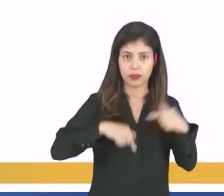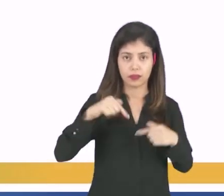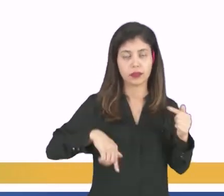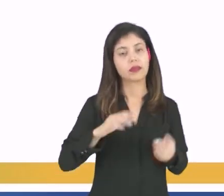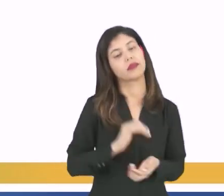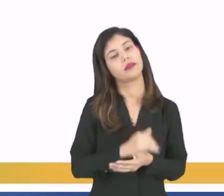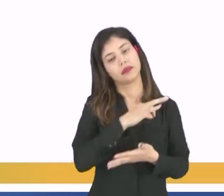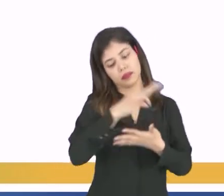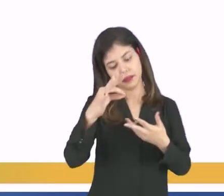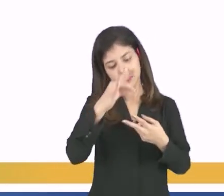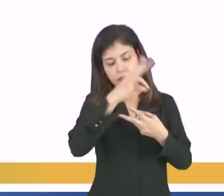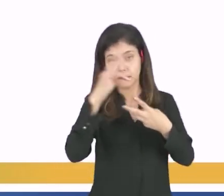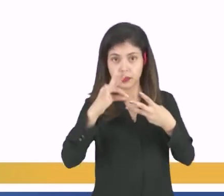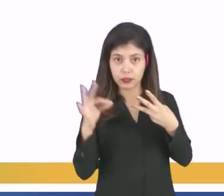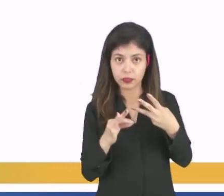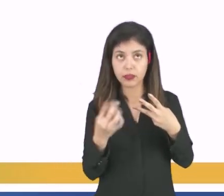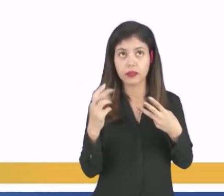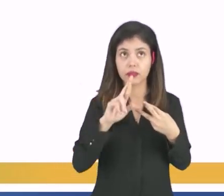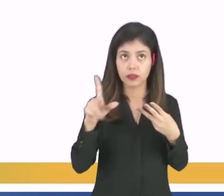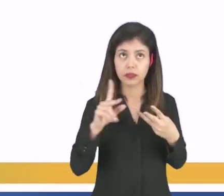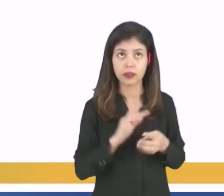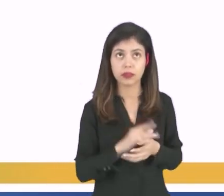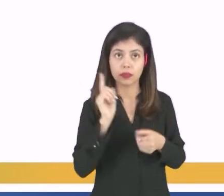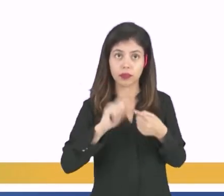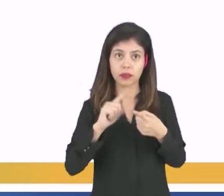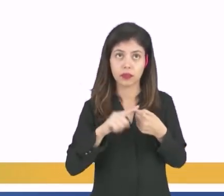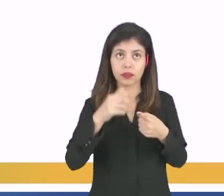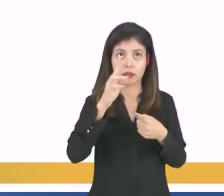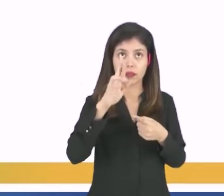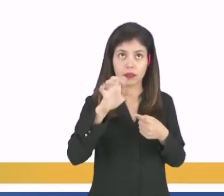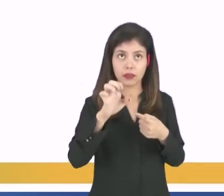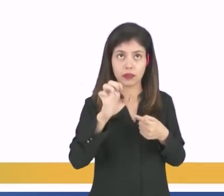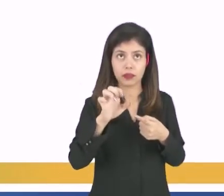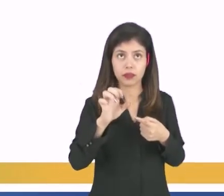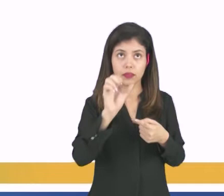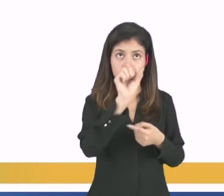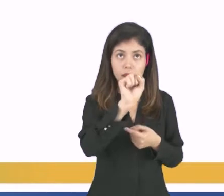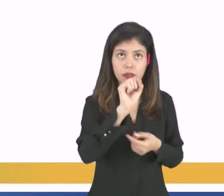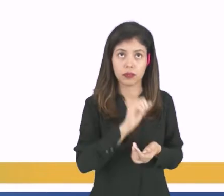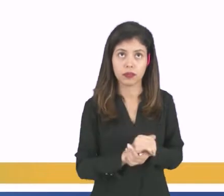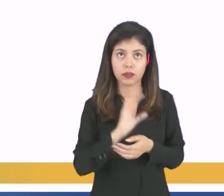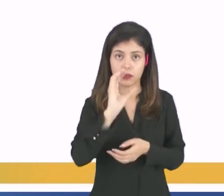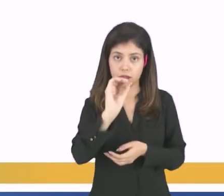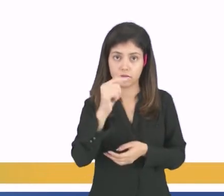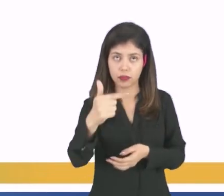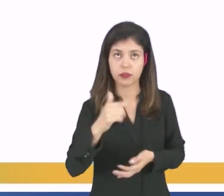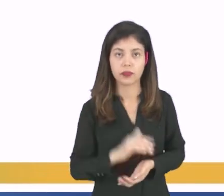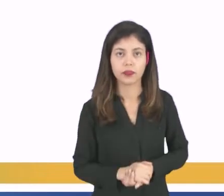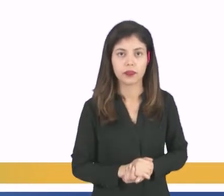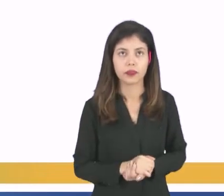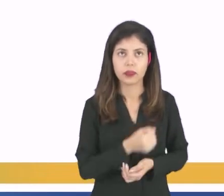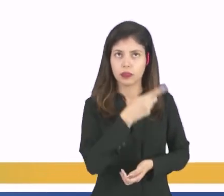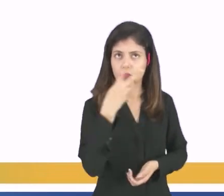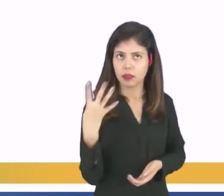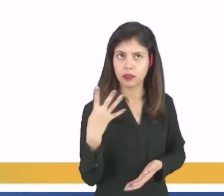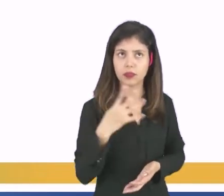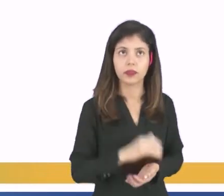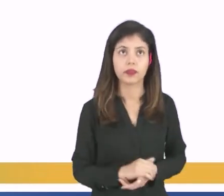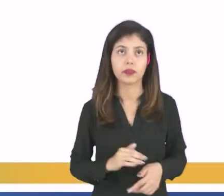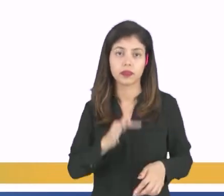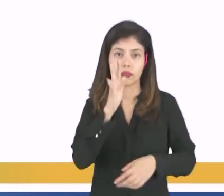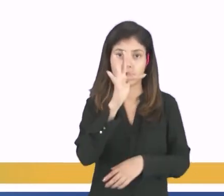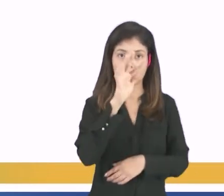temos 3 elementos químicos diferentes. O ferro, o enxofre e o oxigênio. Então, vamos contar a